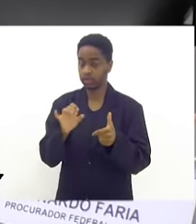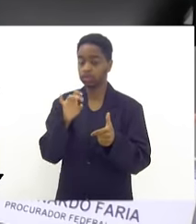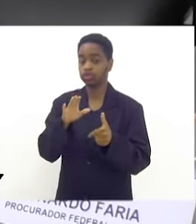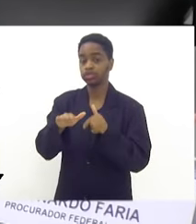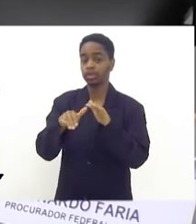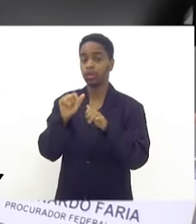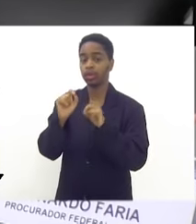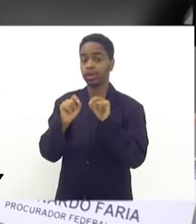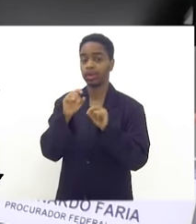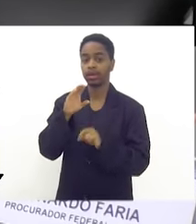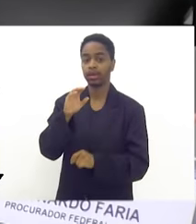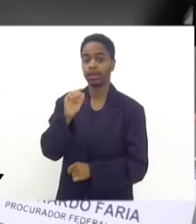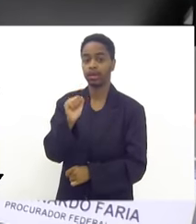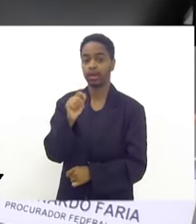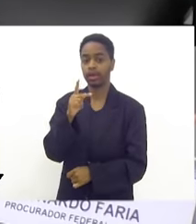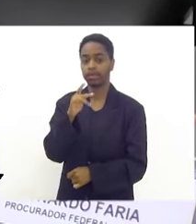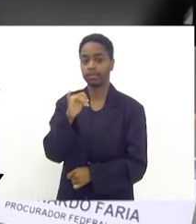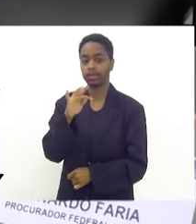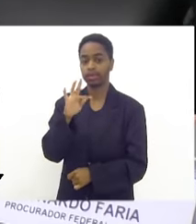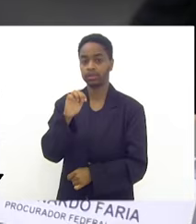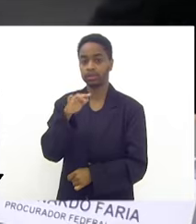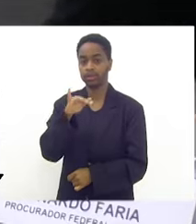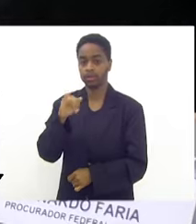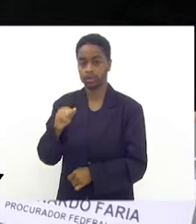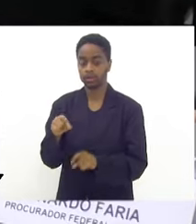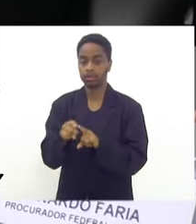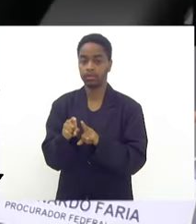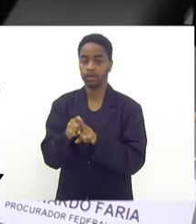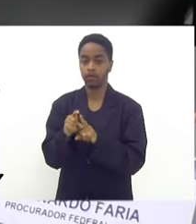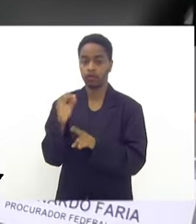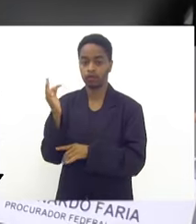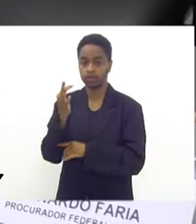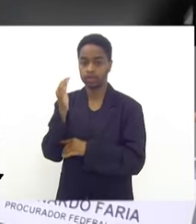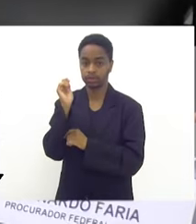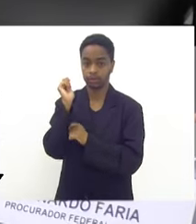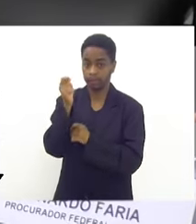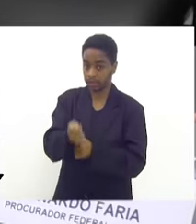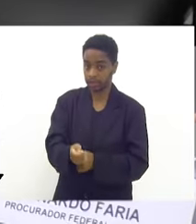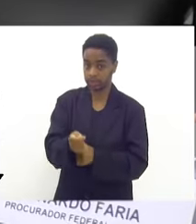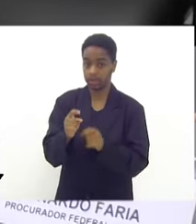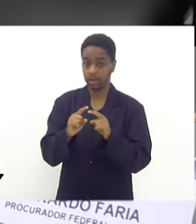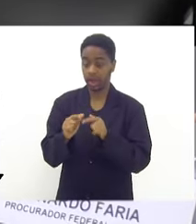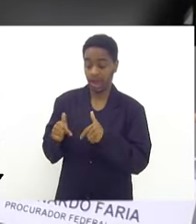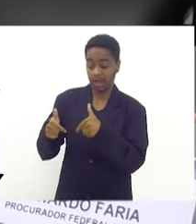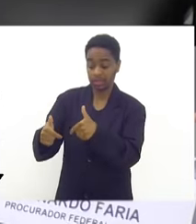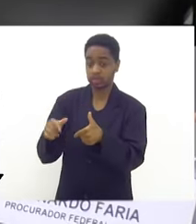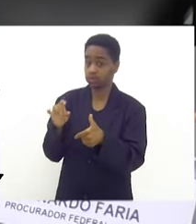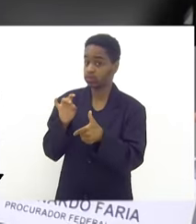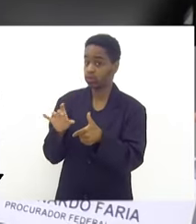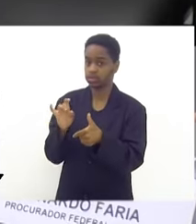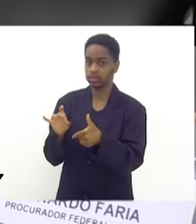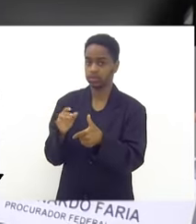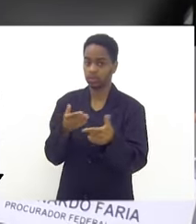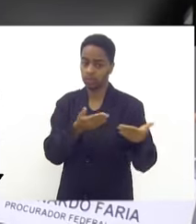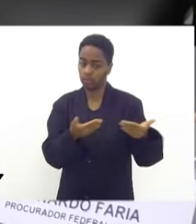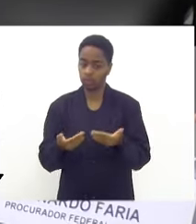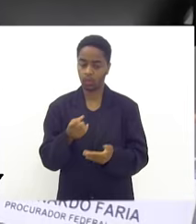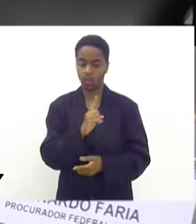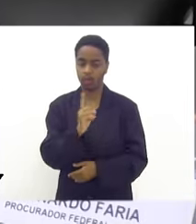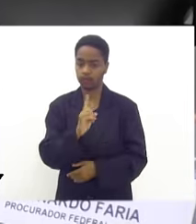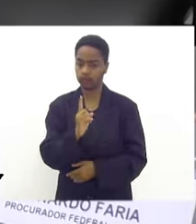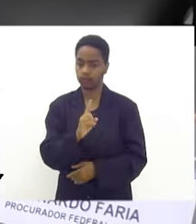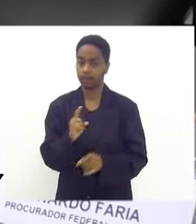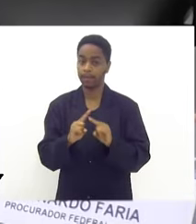dos Portos Ele chamou a a a fundação de pesca não convidou o Ibama eles atuaram sozinho no Exercício da competência agora a